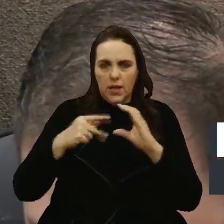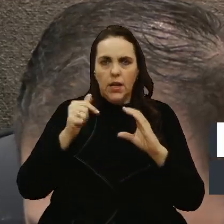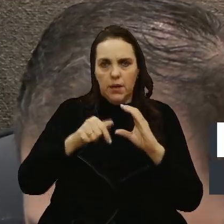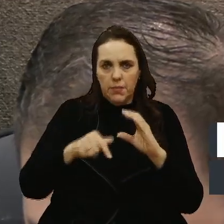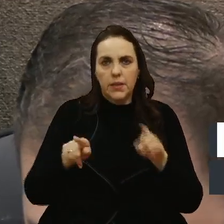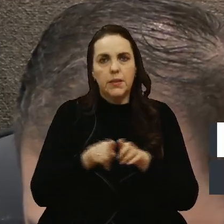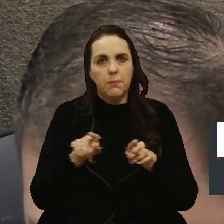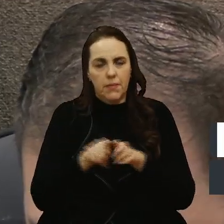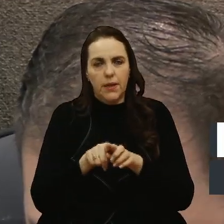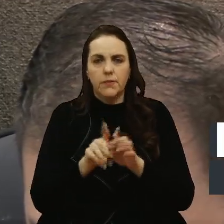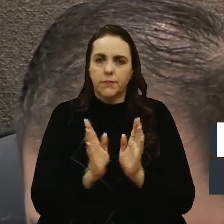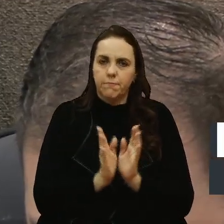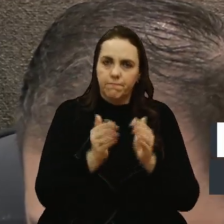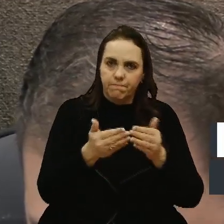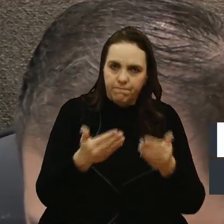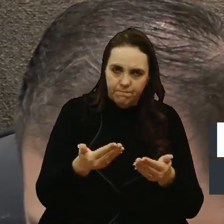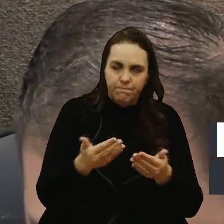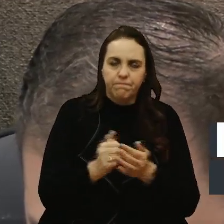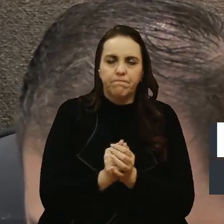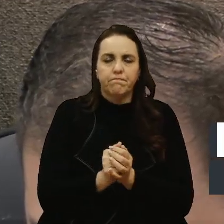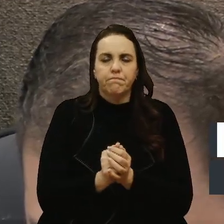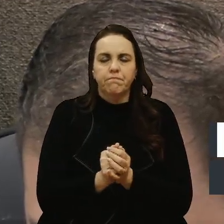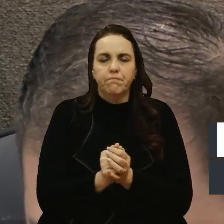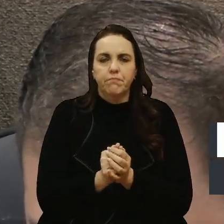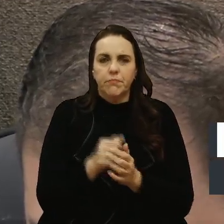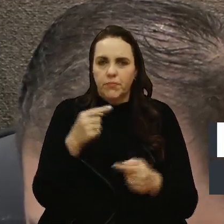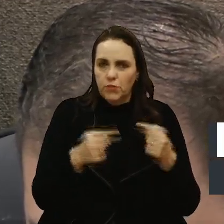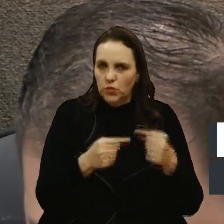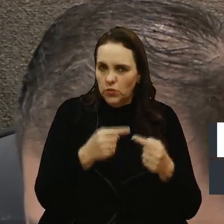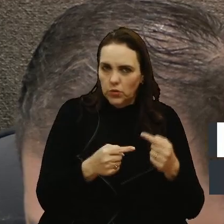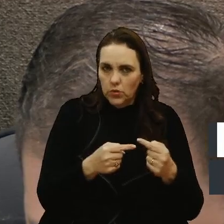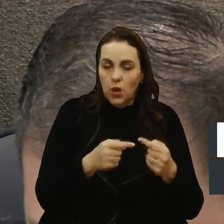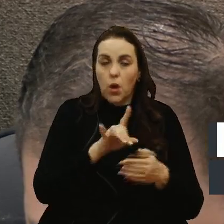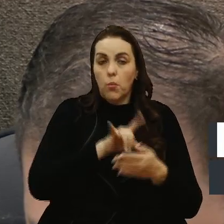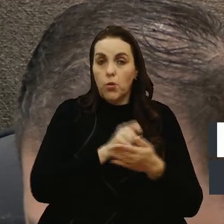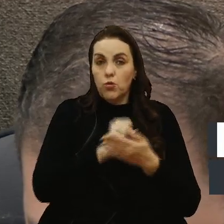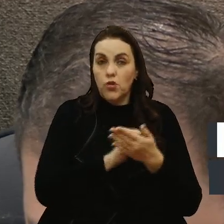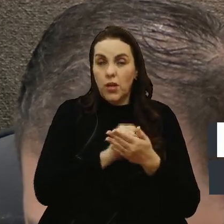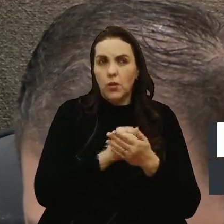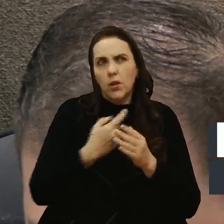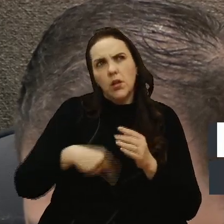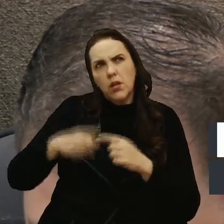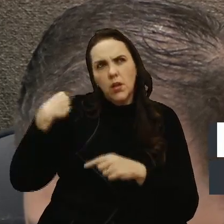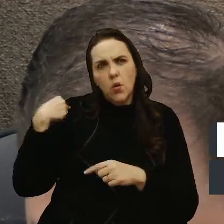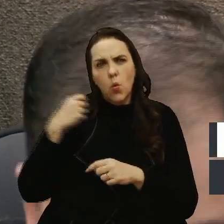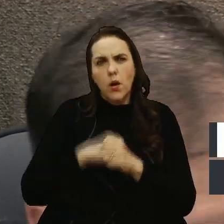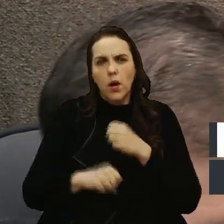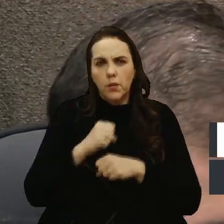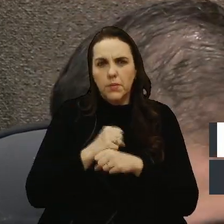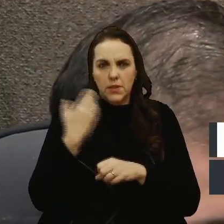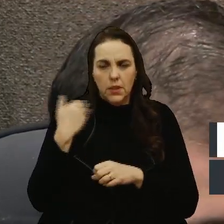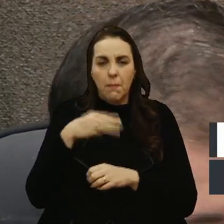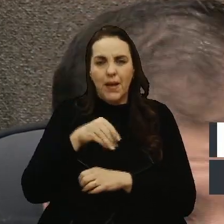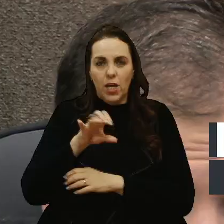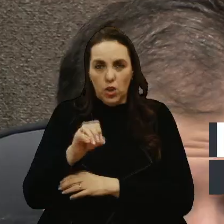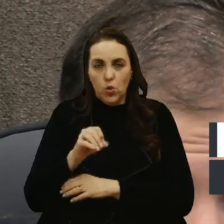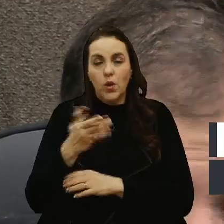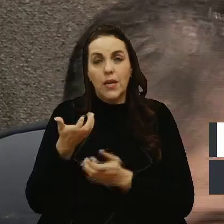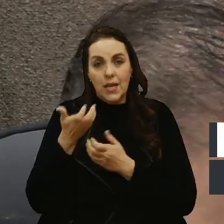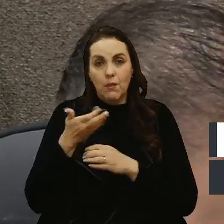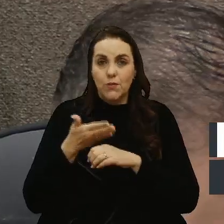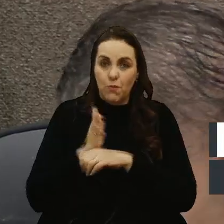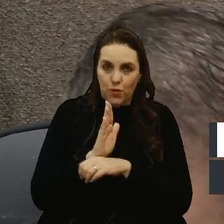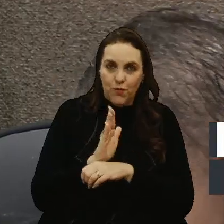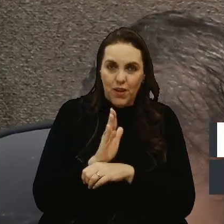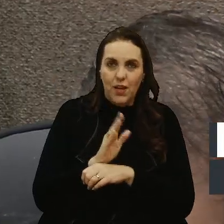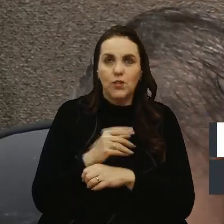a questão da frente parlamentar. Esse nosso projeto foi protocolado no mês de maio do ano passado. A gente gostaria que ele fosse aprovado ainda no mês de maio. Veio